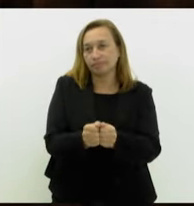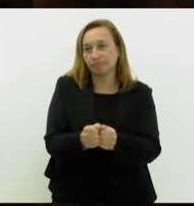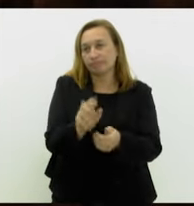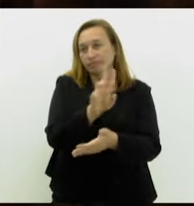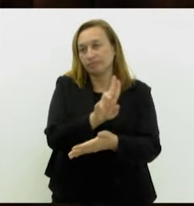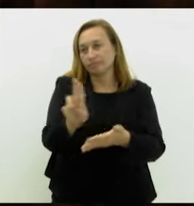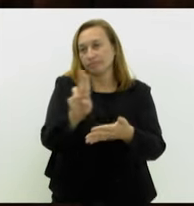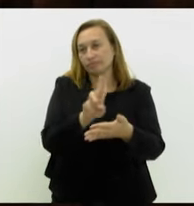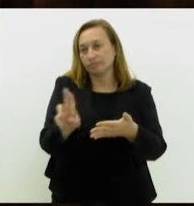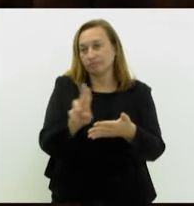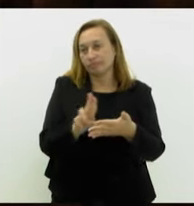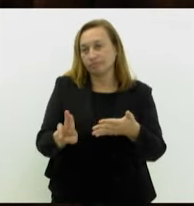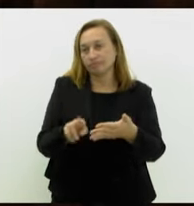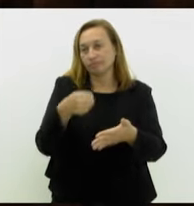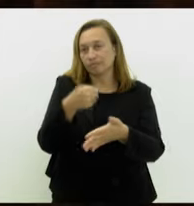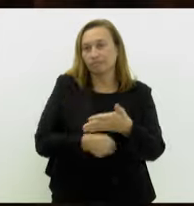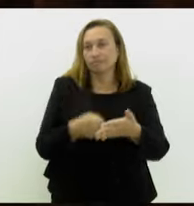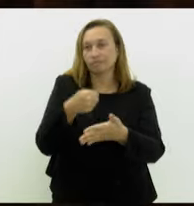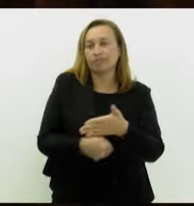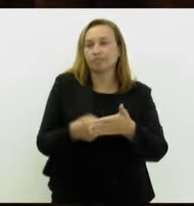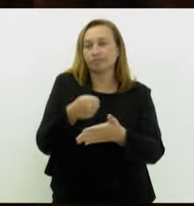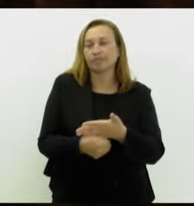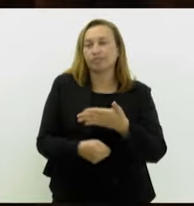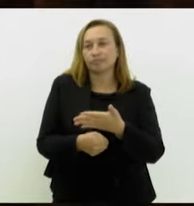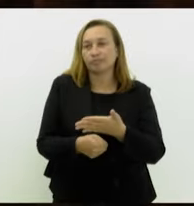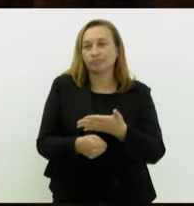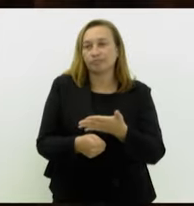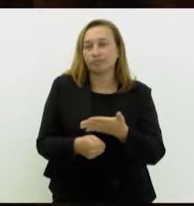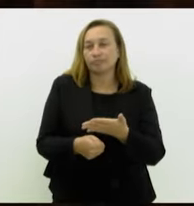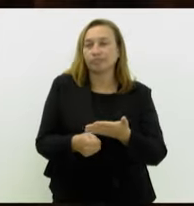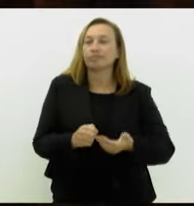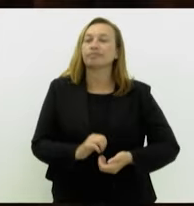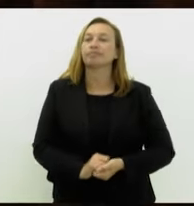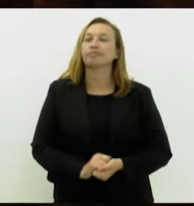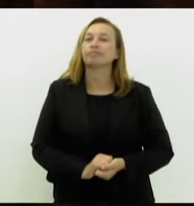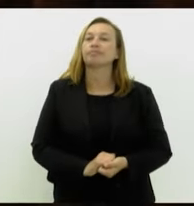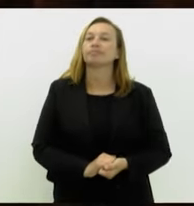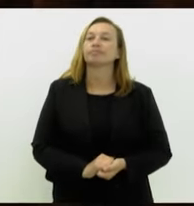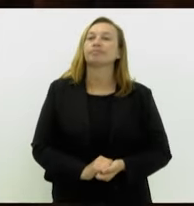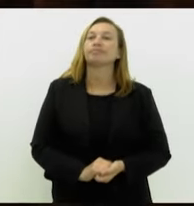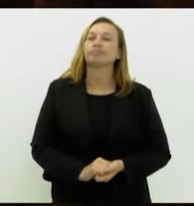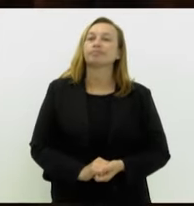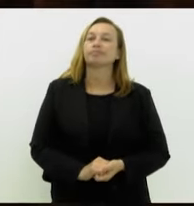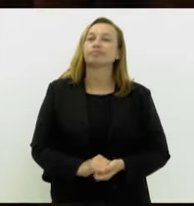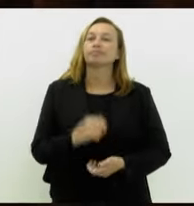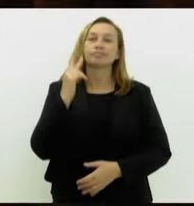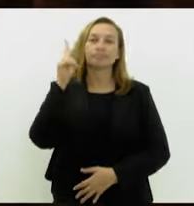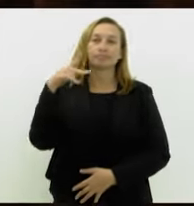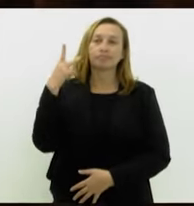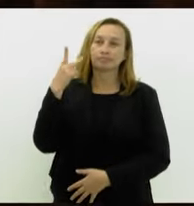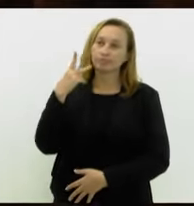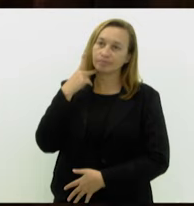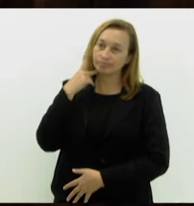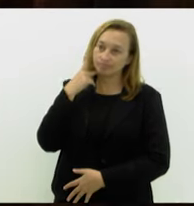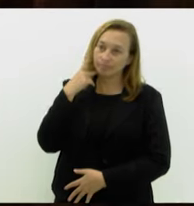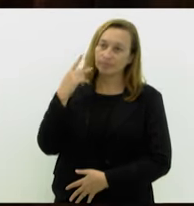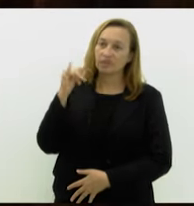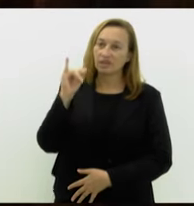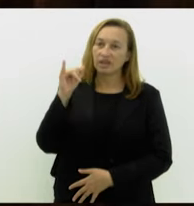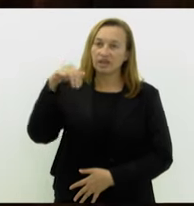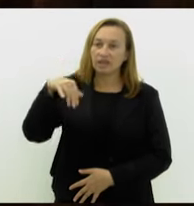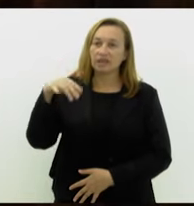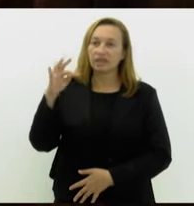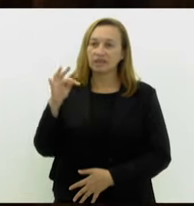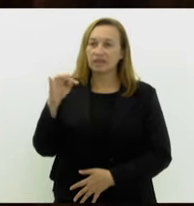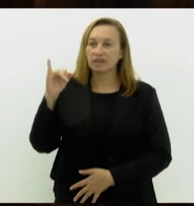nome a essa luta essa peregrinação que a procuradoria Itinerante traz que